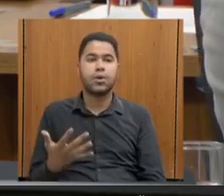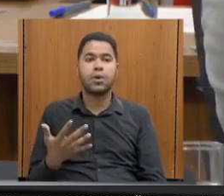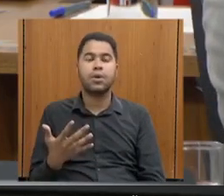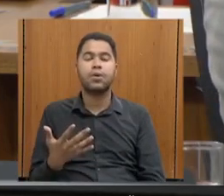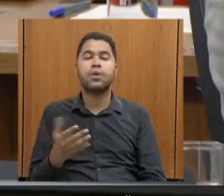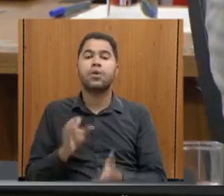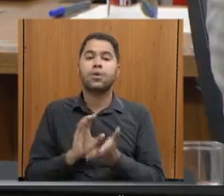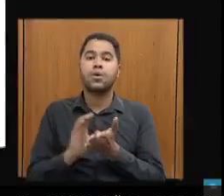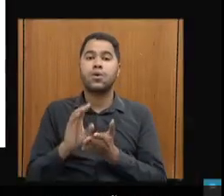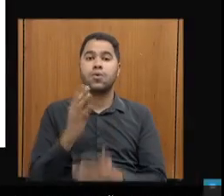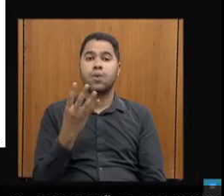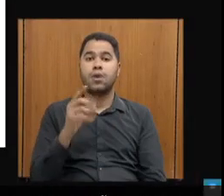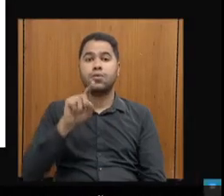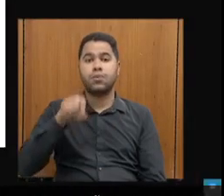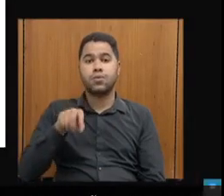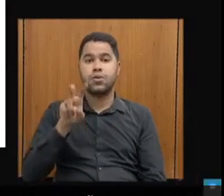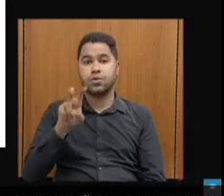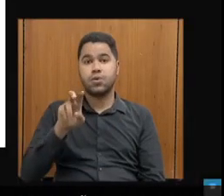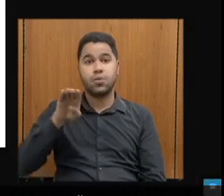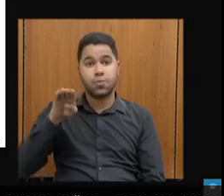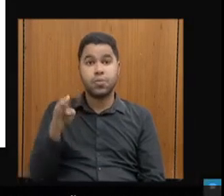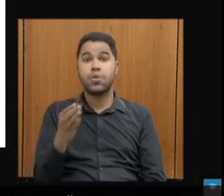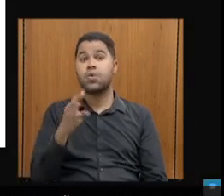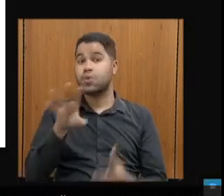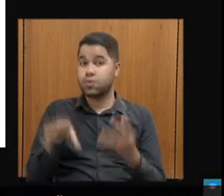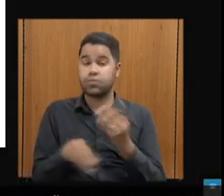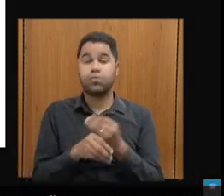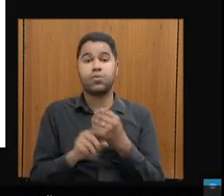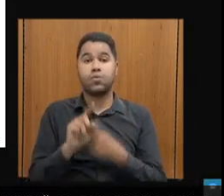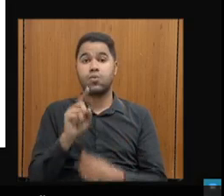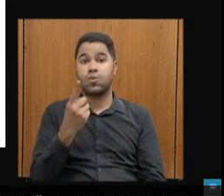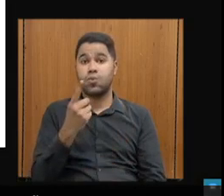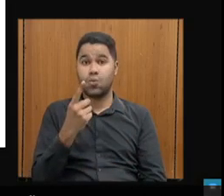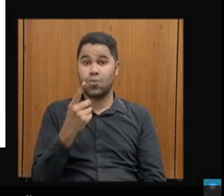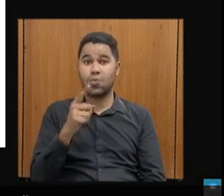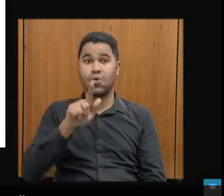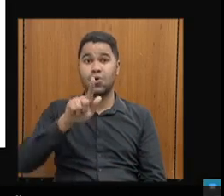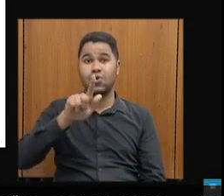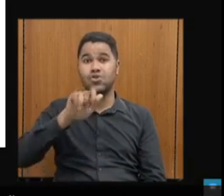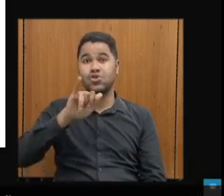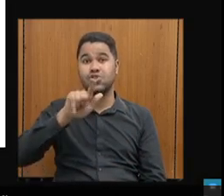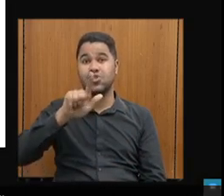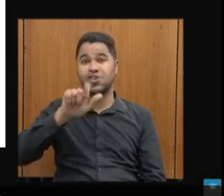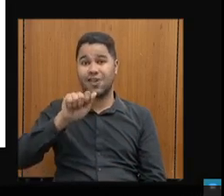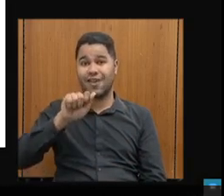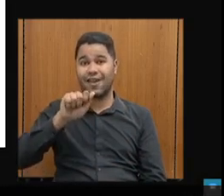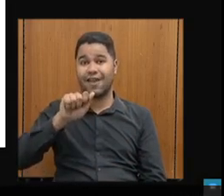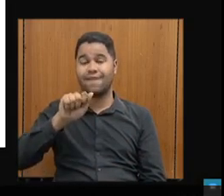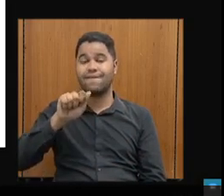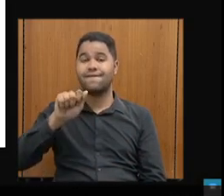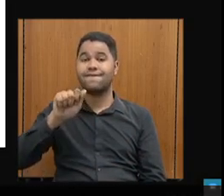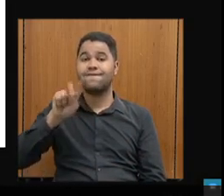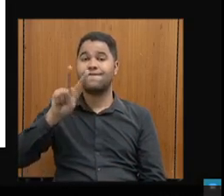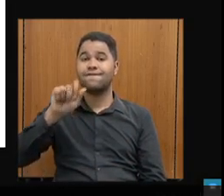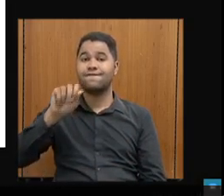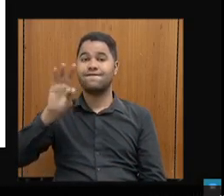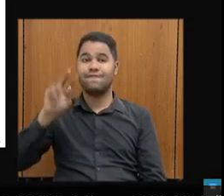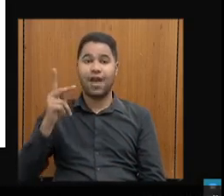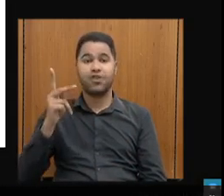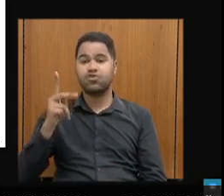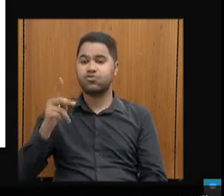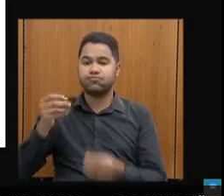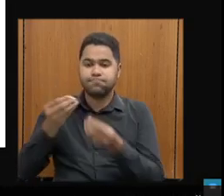investimento de quatro e meio bilhões que vai acrescentar um GW de capacidade instalada